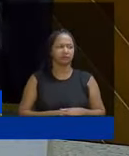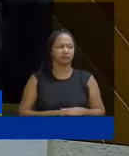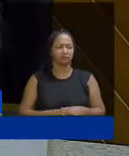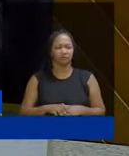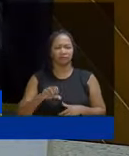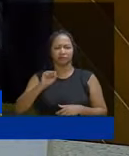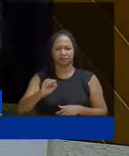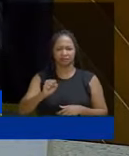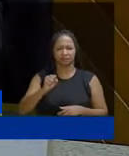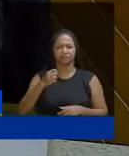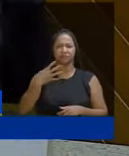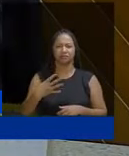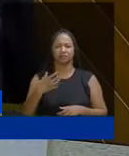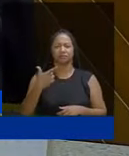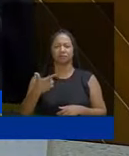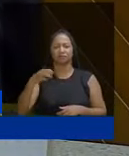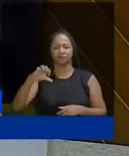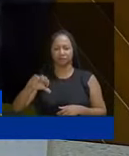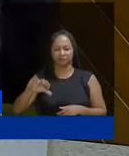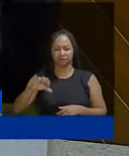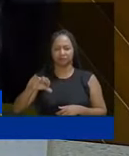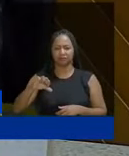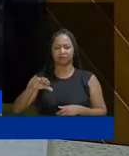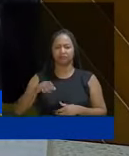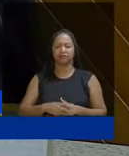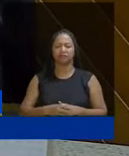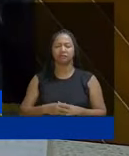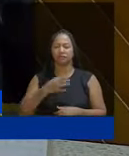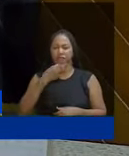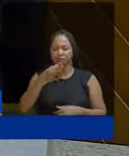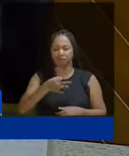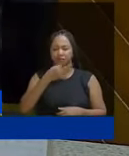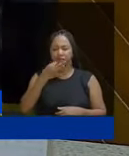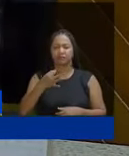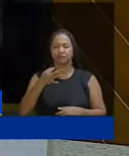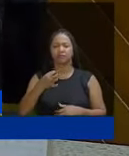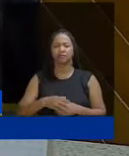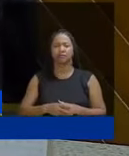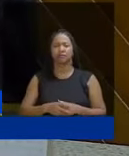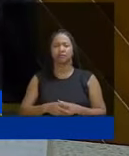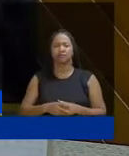8.429 de 92, só entender que para a